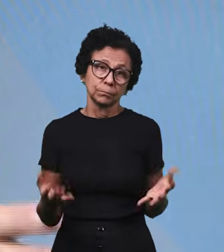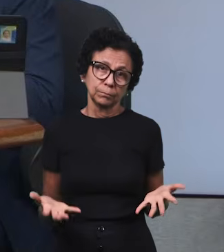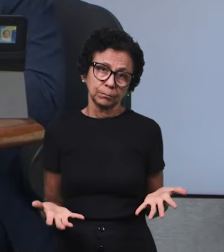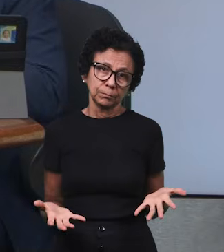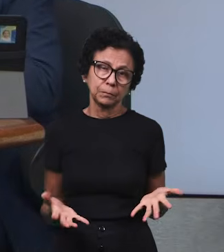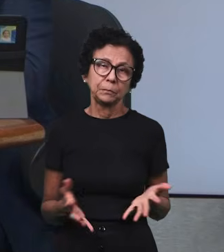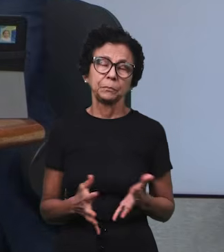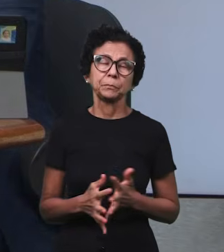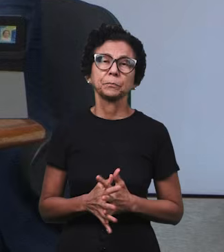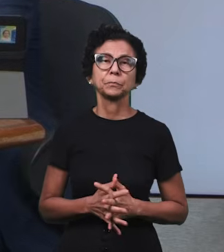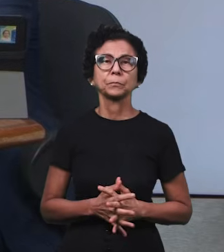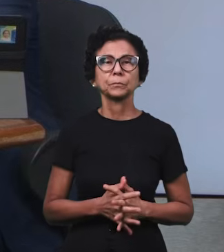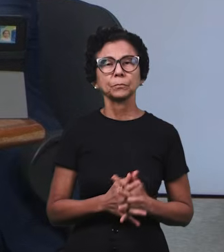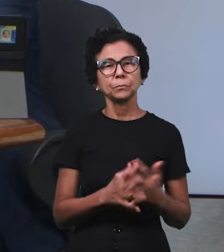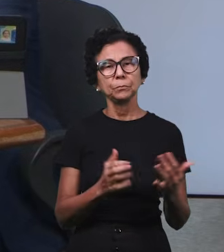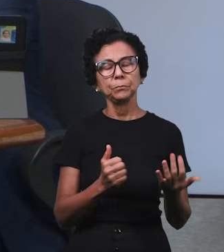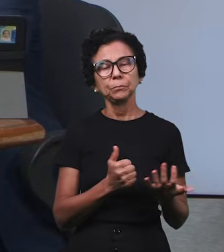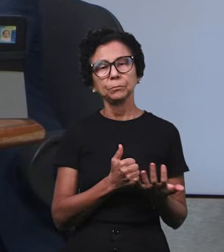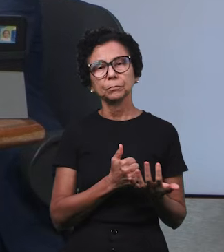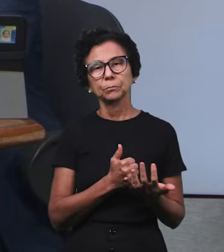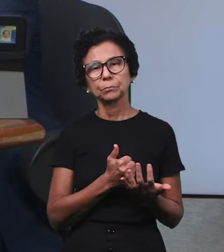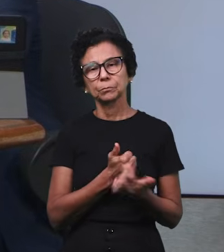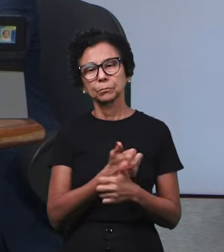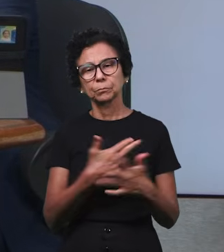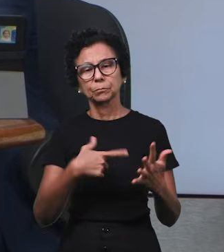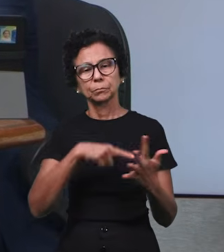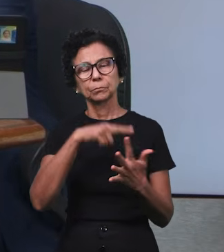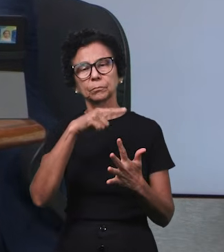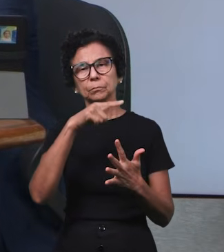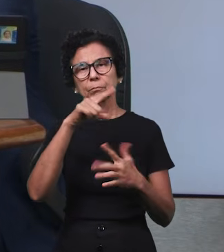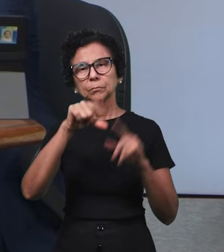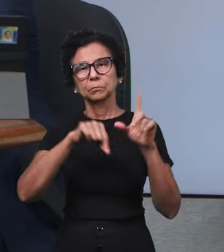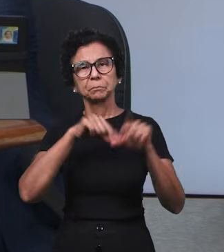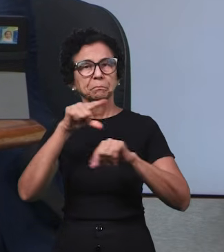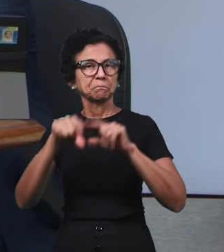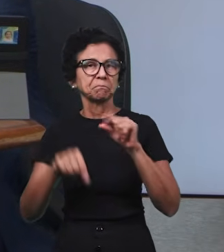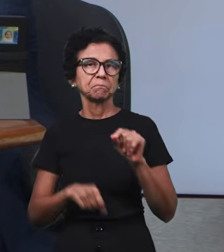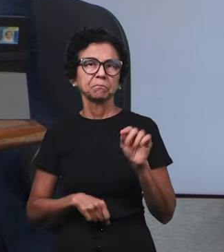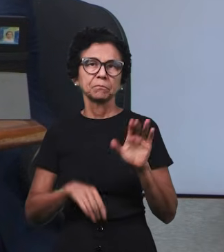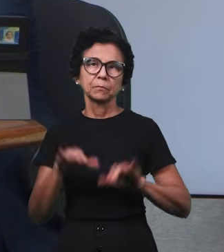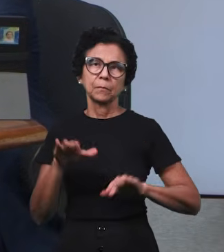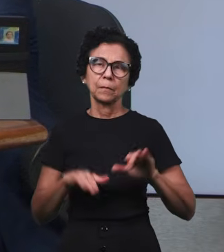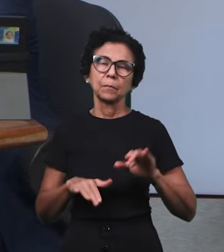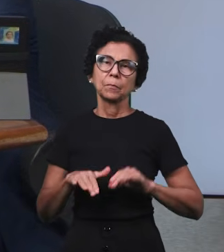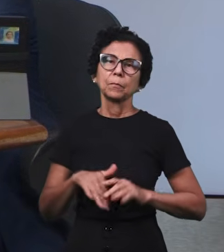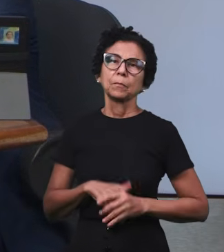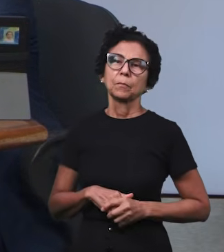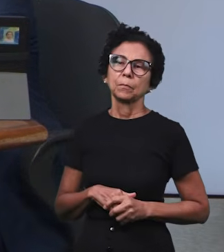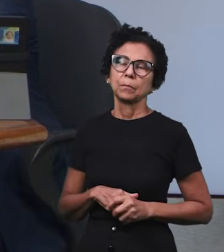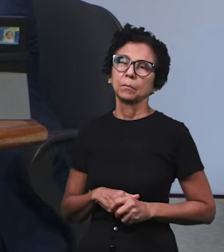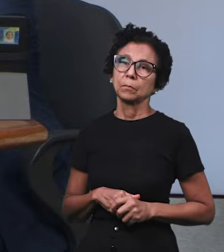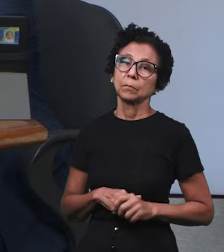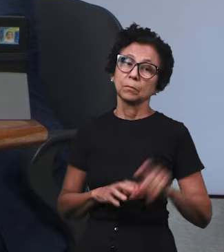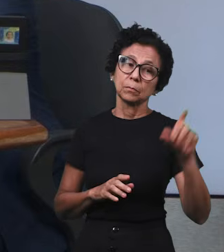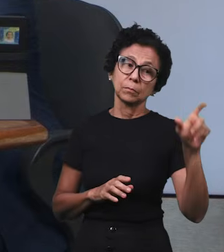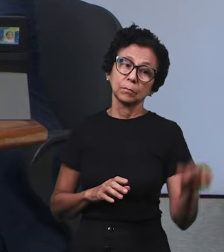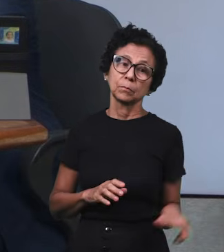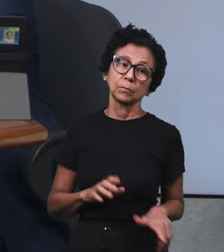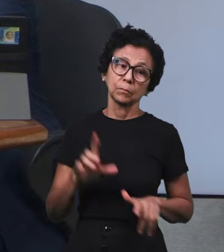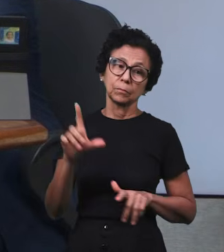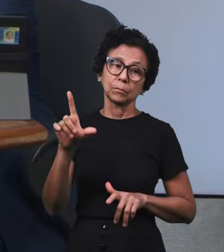é essa questão do planejamento, tem várias opções e tudo depende de como vai ser a escolha